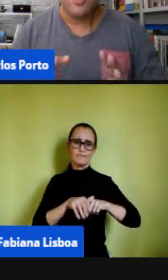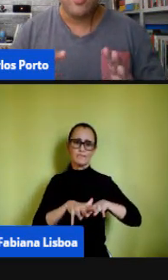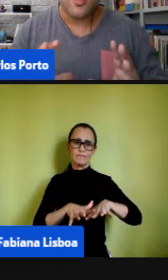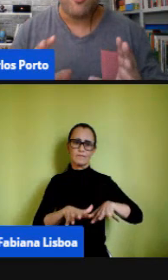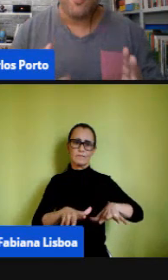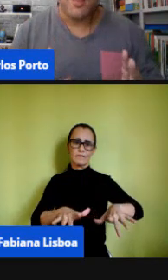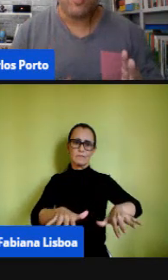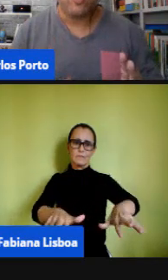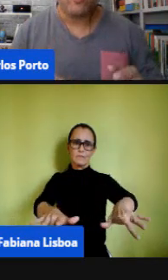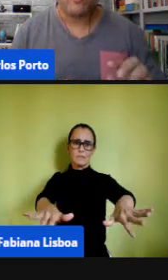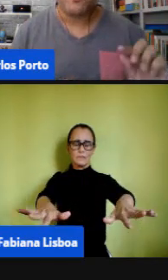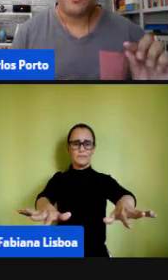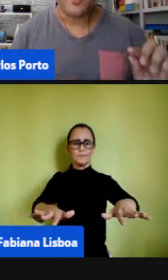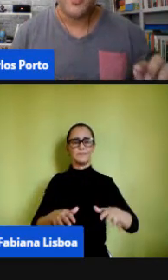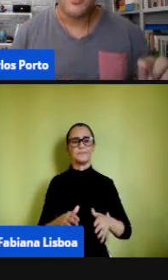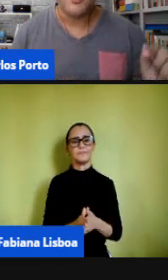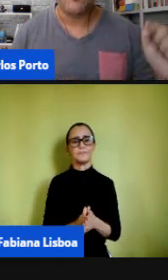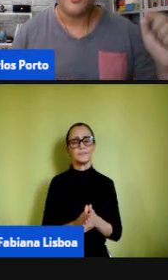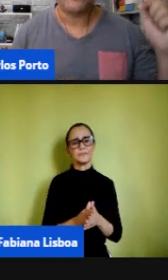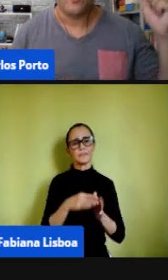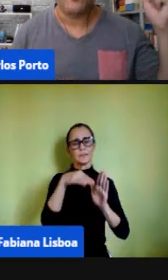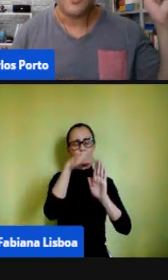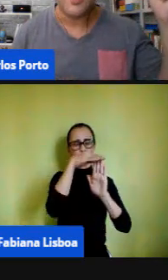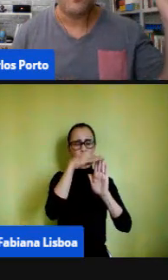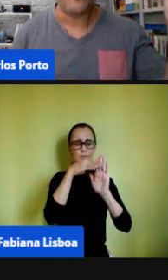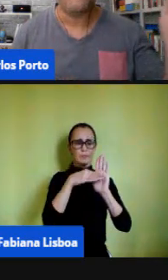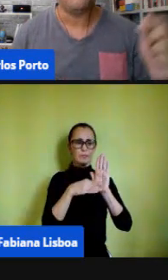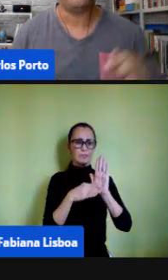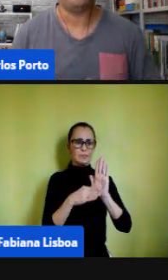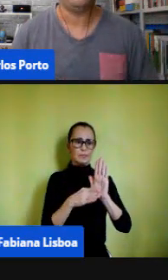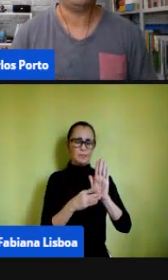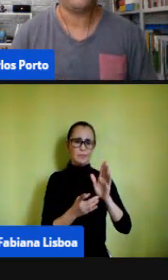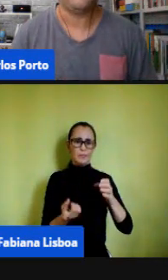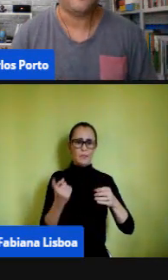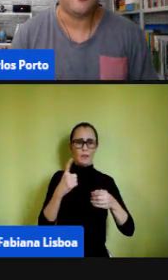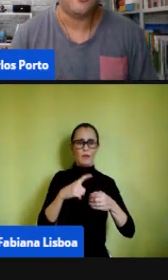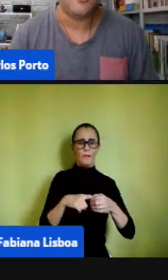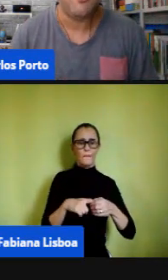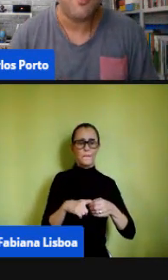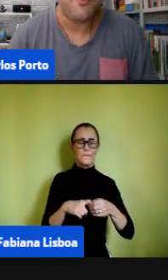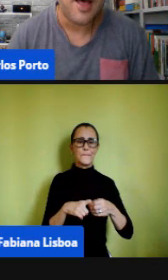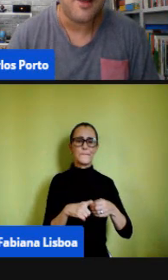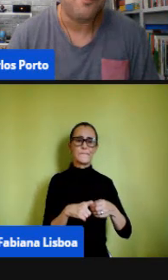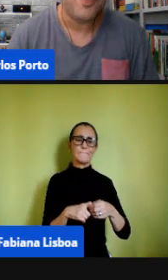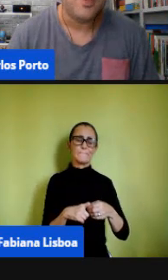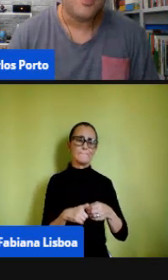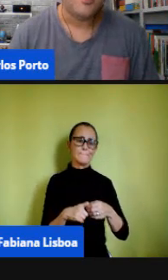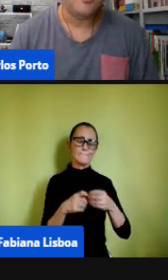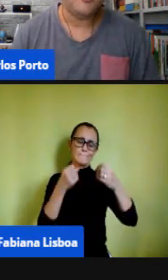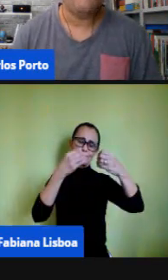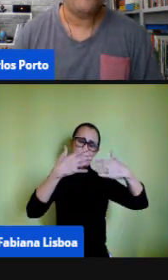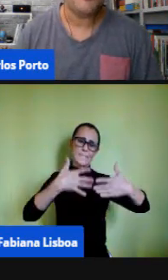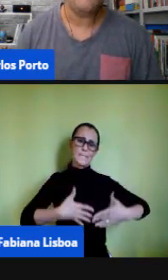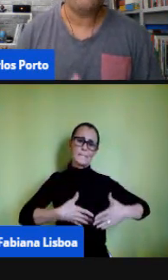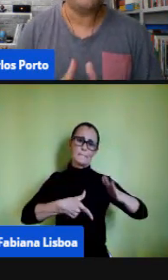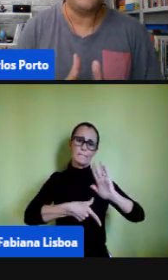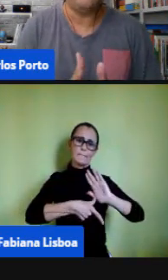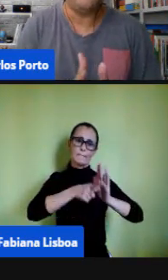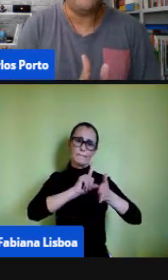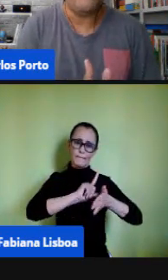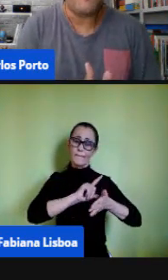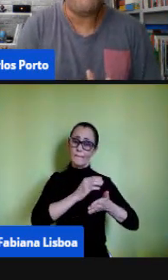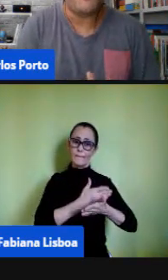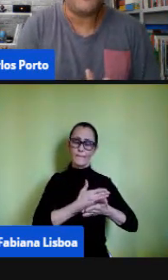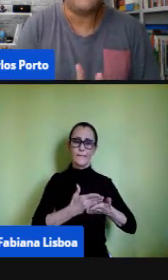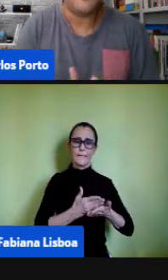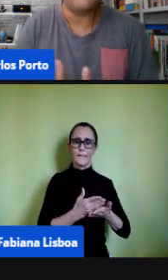dentro desses aspectos, e aí eu retomo lá no começo da minha fala, por que é